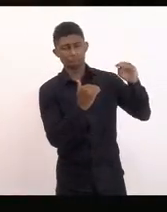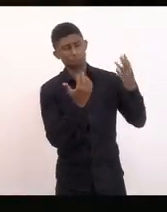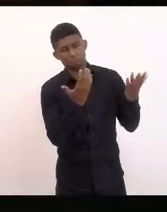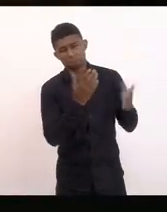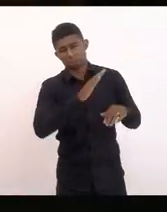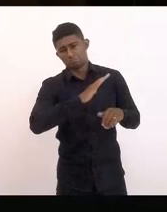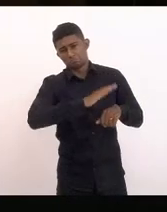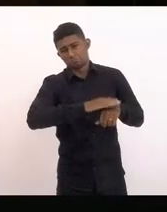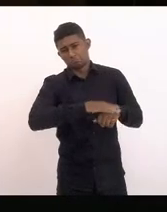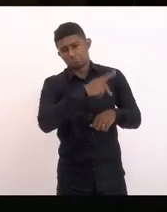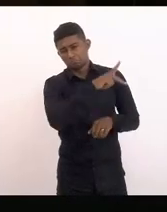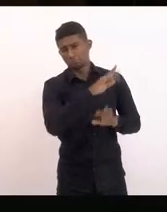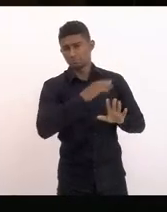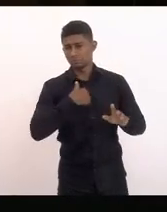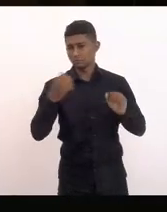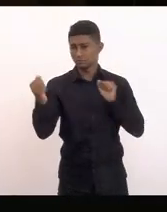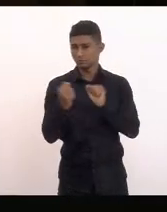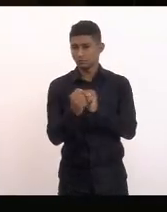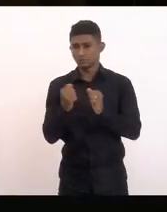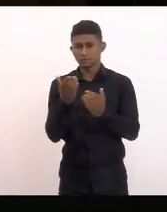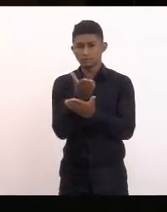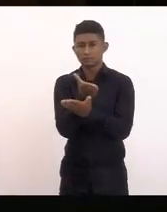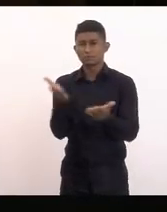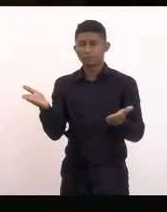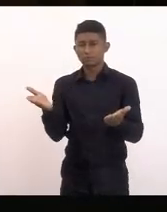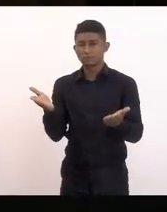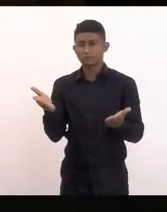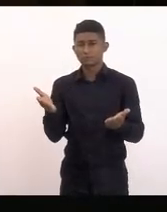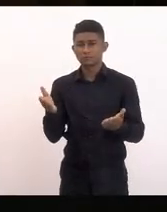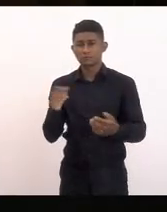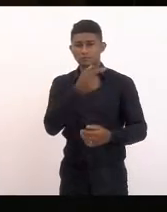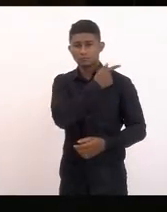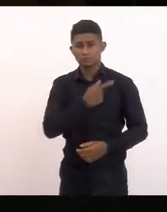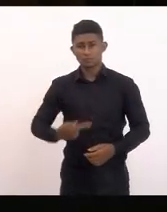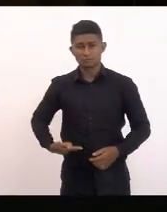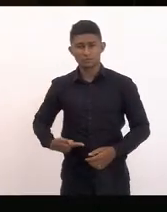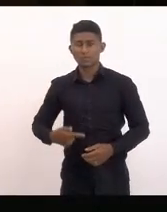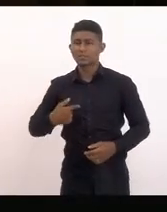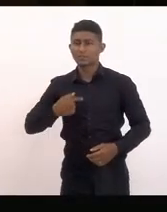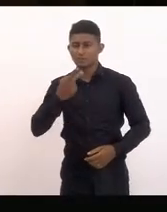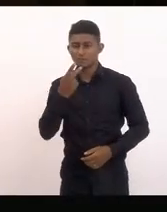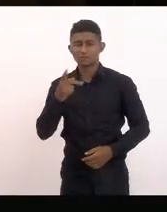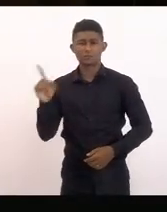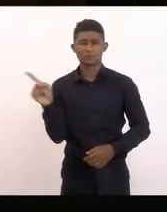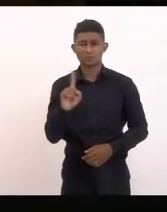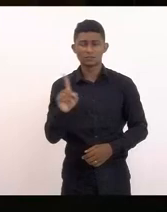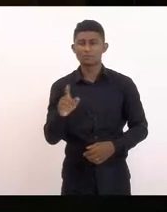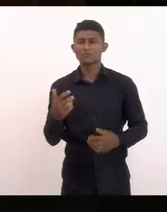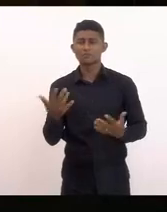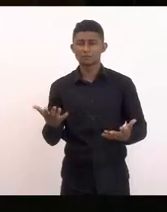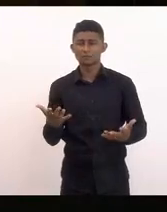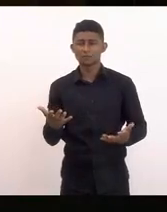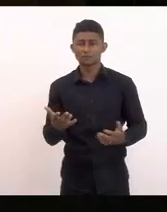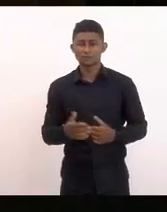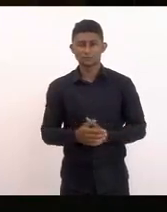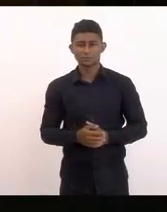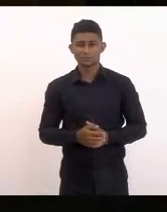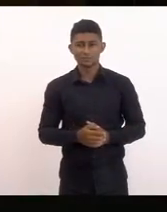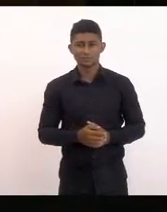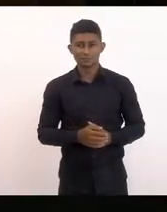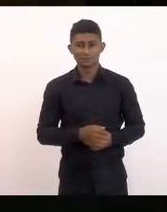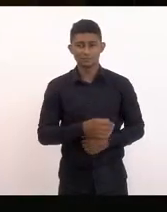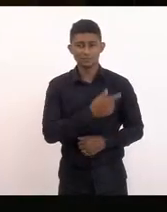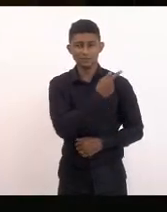que eu estou com vocês e eu sou não ao governador, não devo nada ao governador e quero que o governador